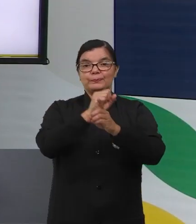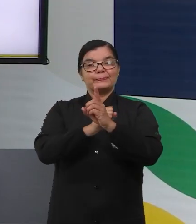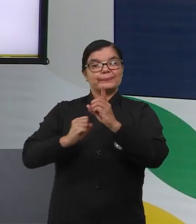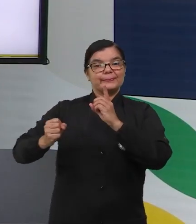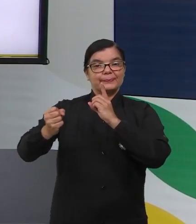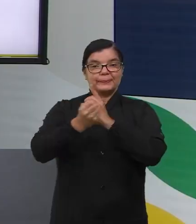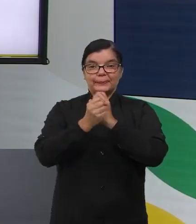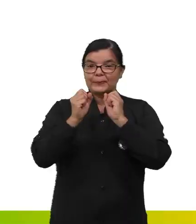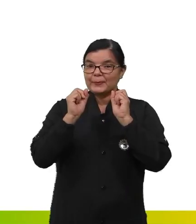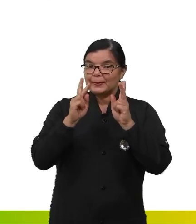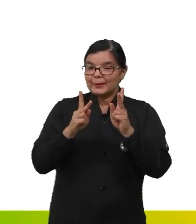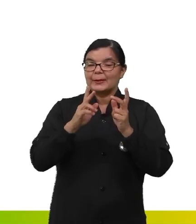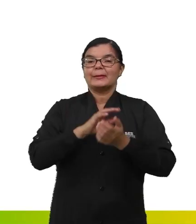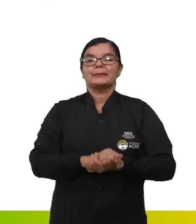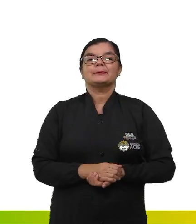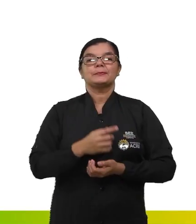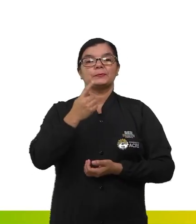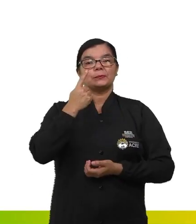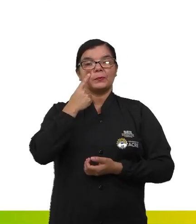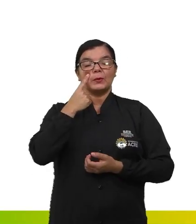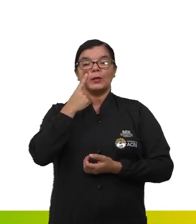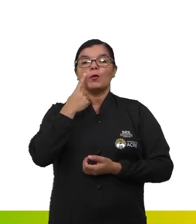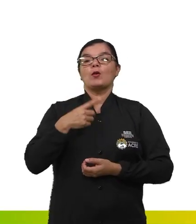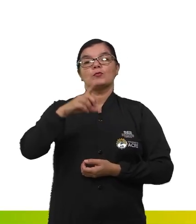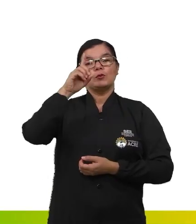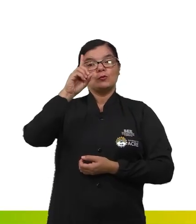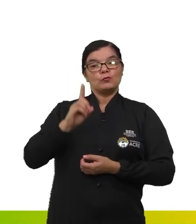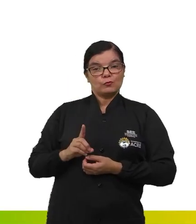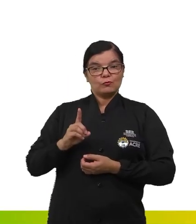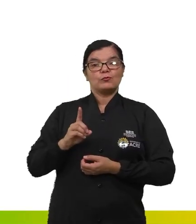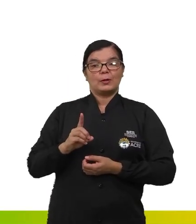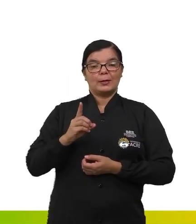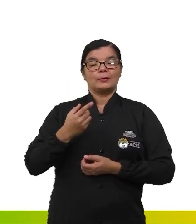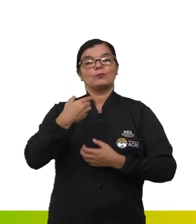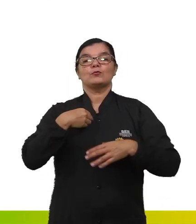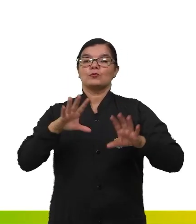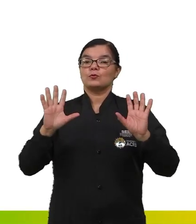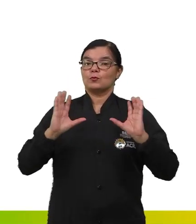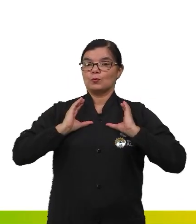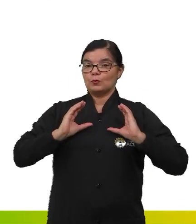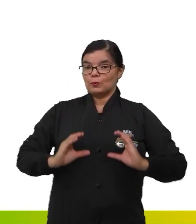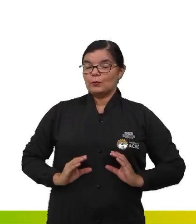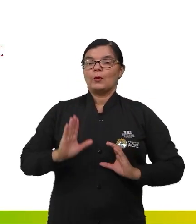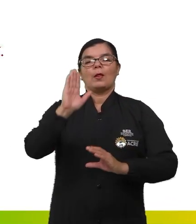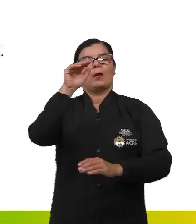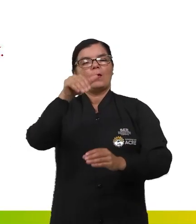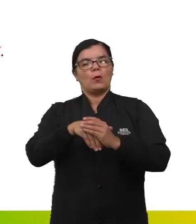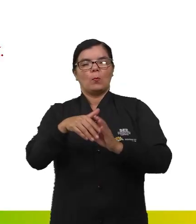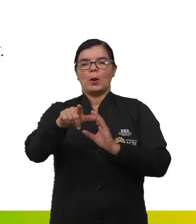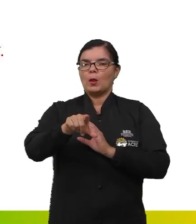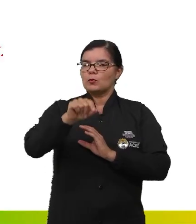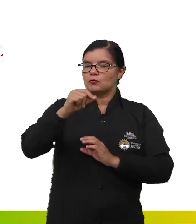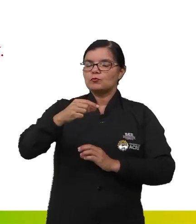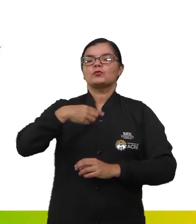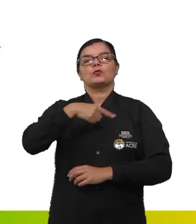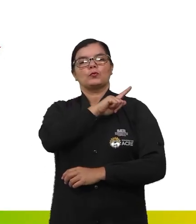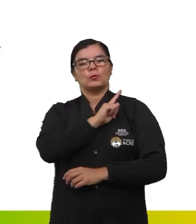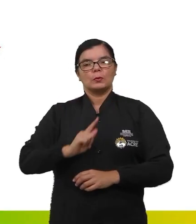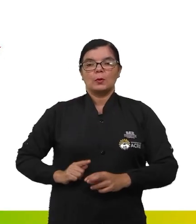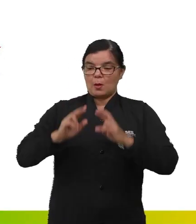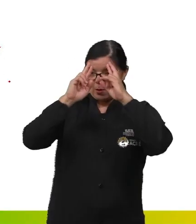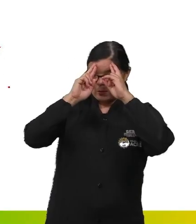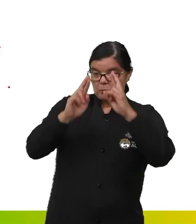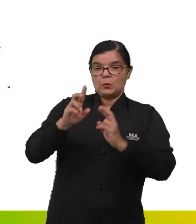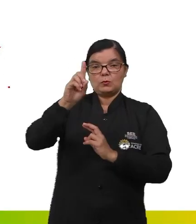social, ok? Então, aqui, ó, os deveres do cidadão. Cumprir as leis, votar para escolher nossos governantes, respeitar